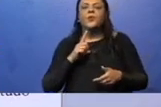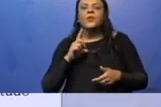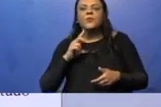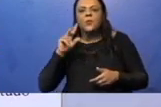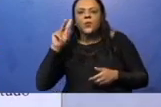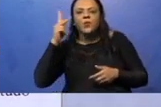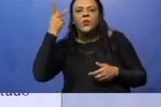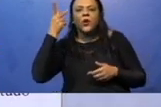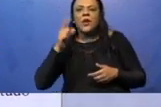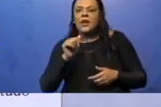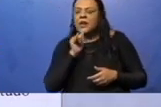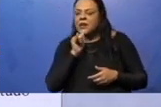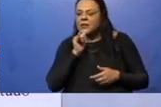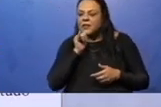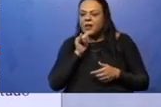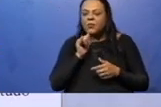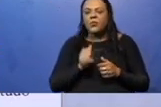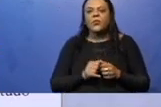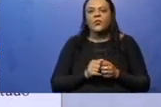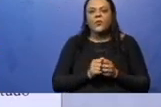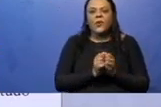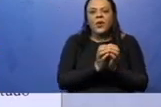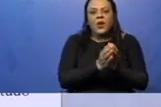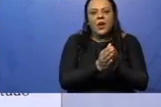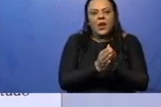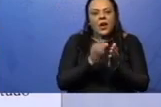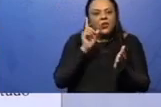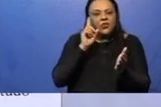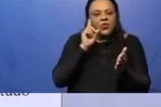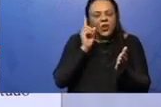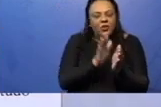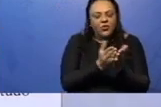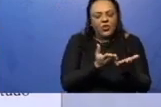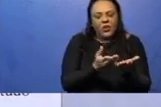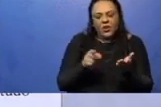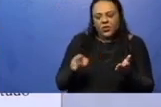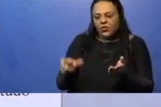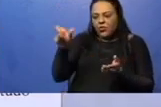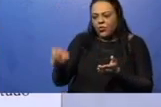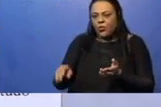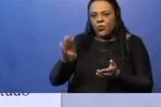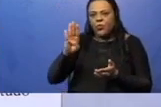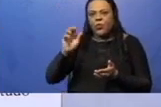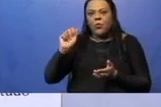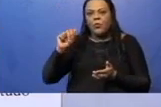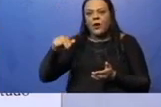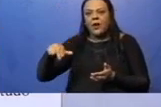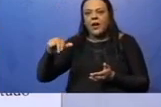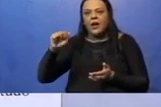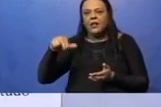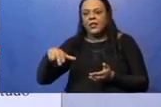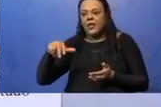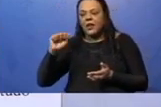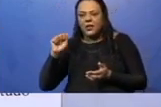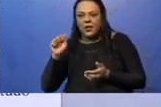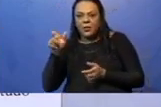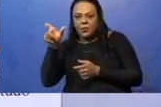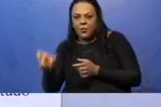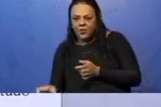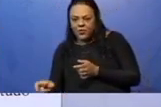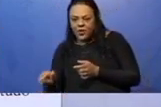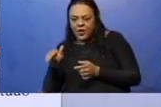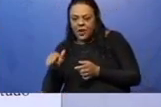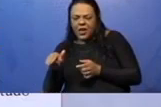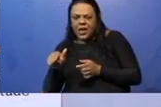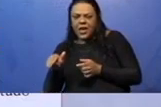exemplo, quando eu pego lá o Diário de um Banana, quem que conta? Eu tenho um narrador em primeira pessoa, é o Greg que conta essa história. E aí a gente sabe muito mais do jeito